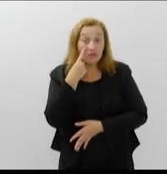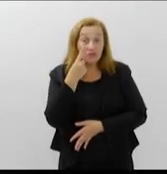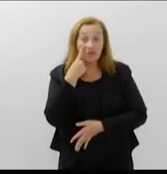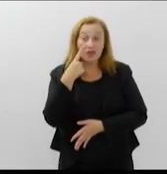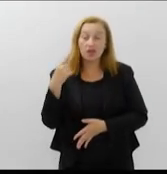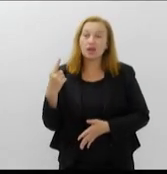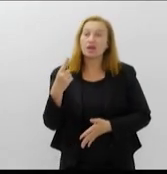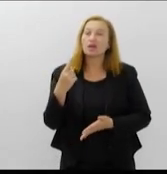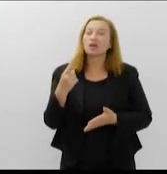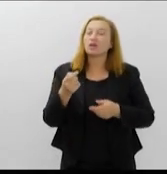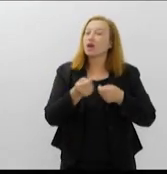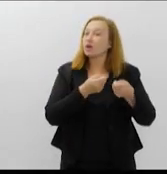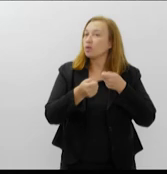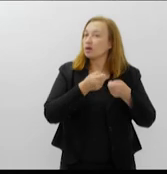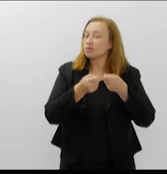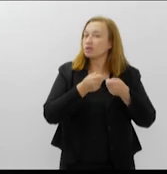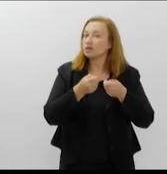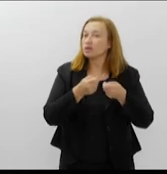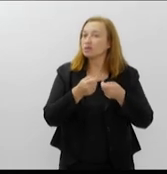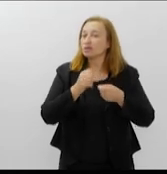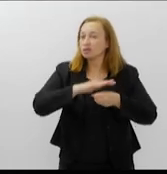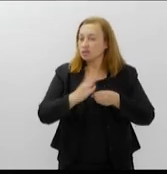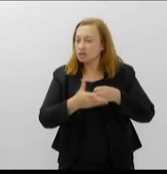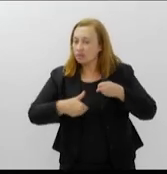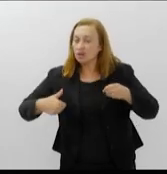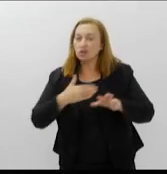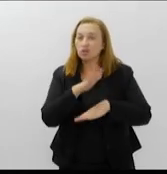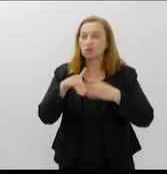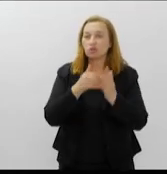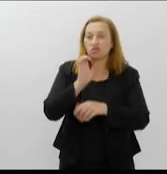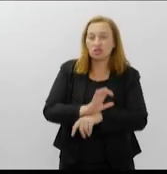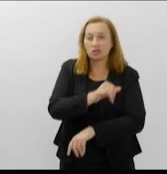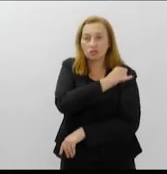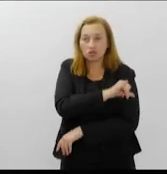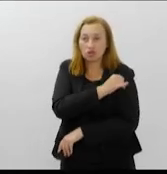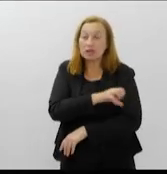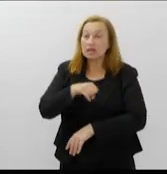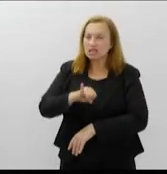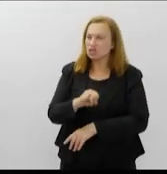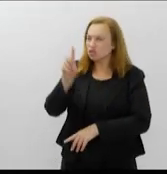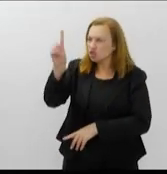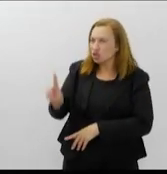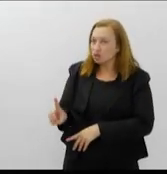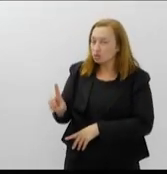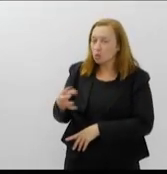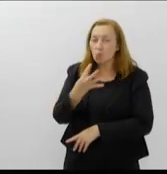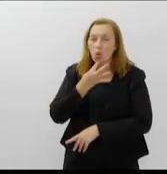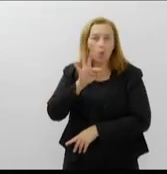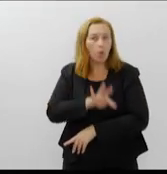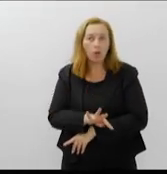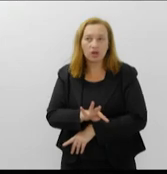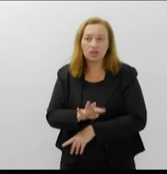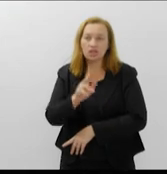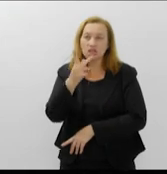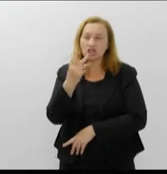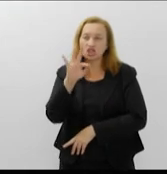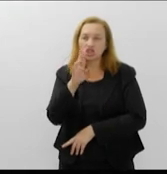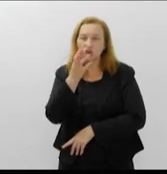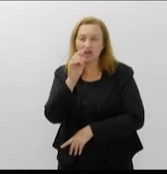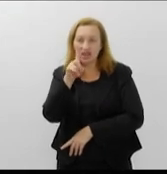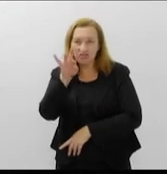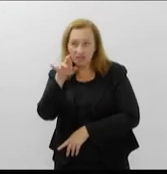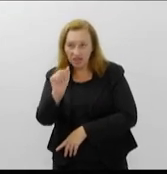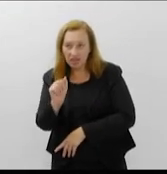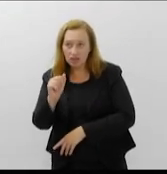do regulamento do saneamento básico em todo o Estado do Rio de Janeiro. Se os diretores não conhecem a hidrografia